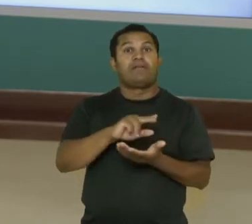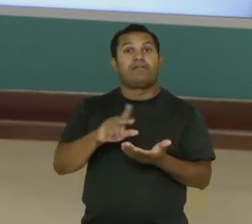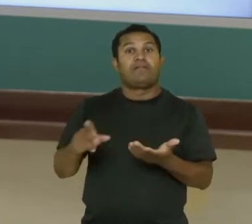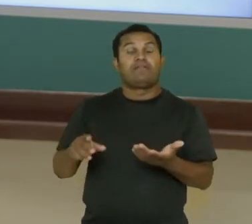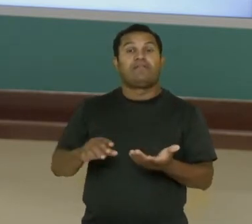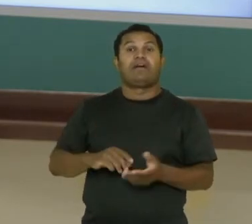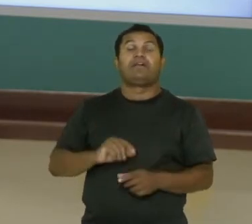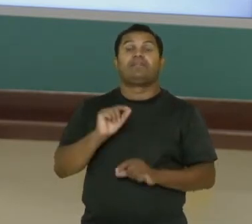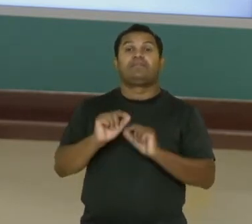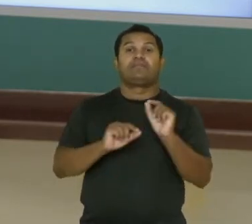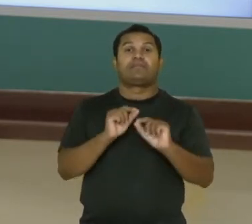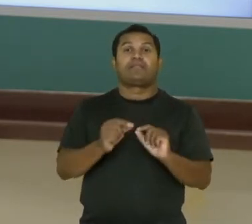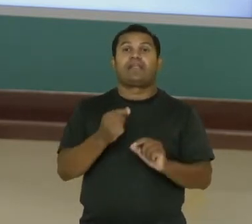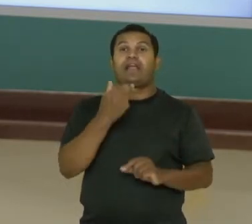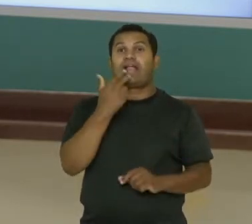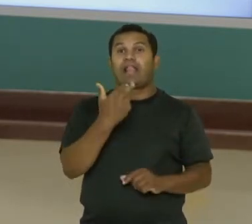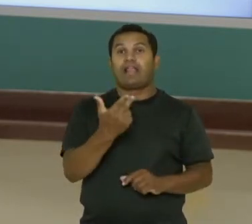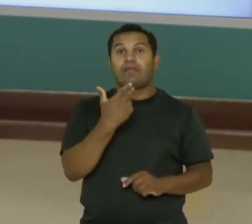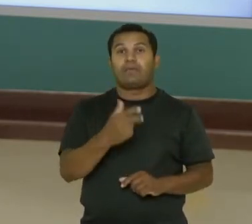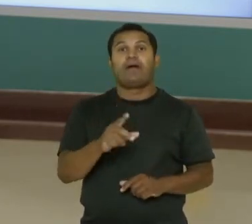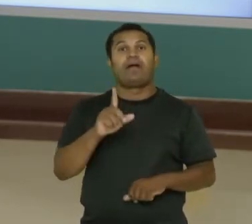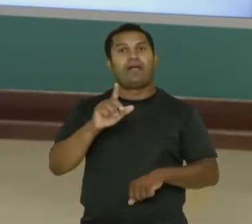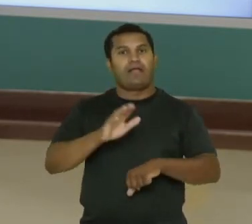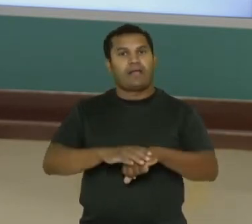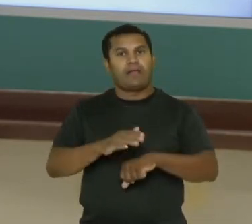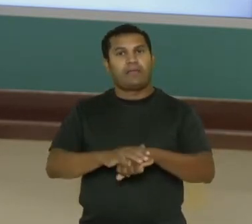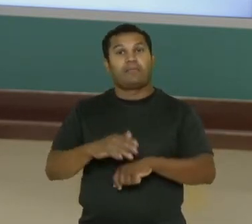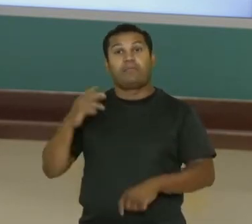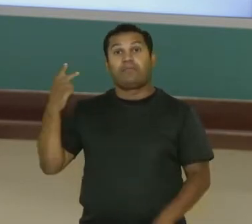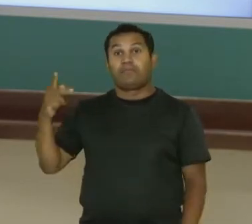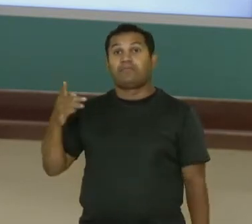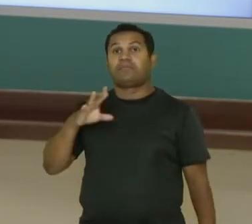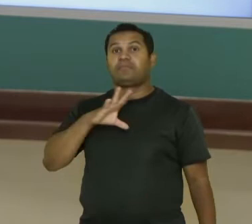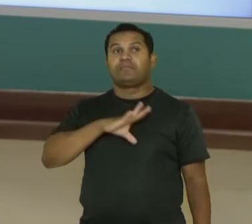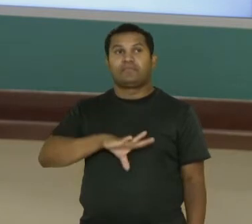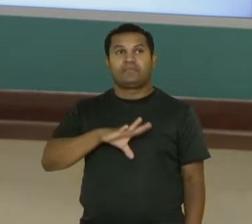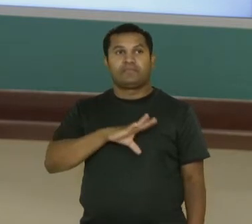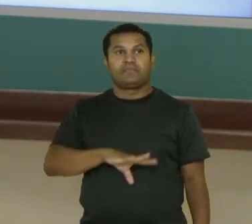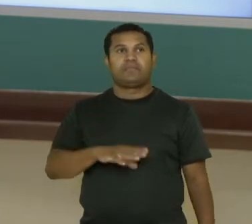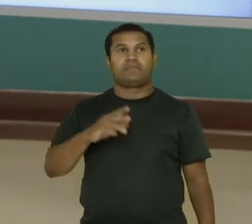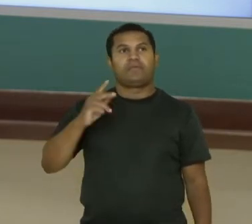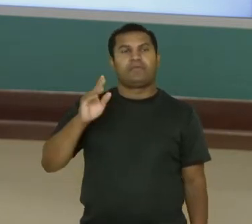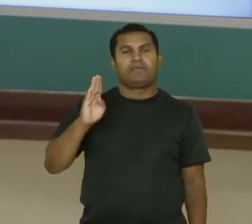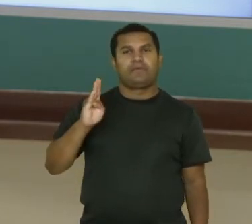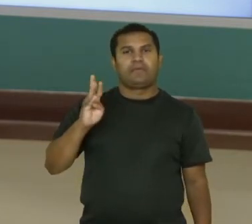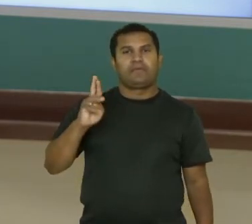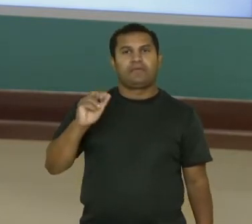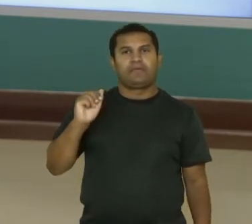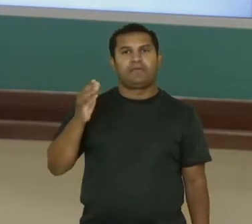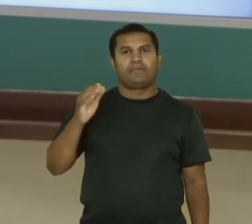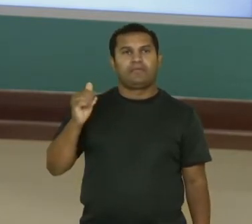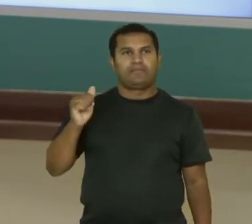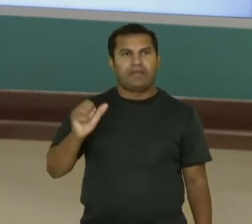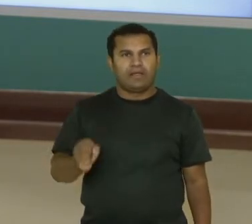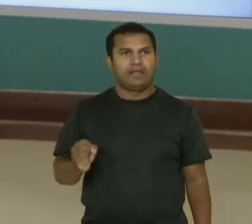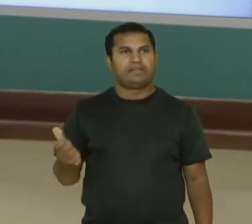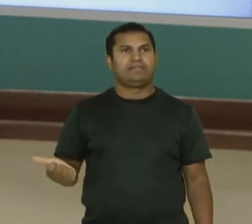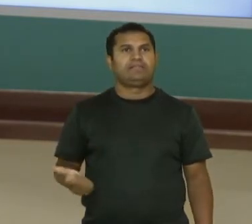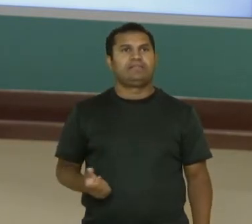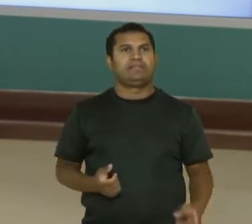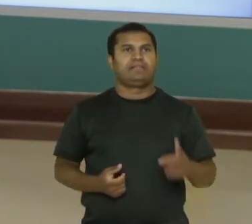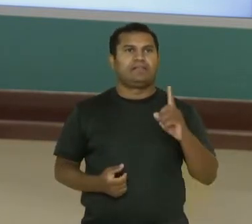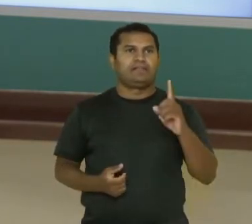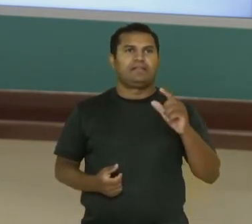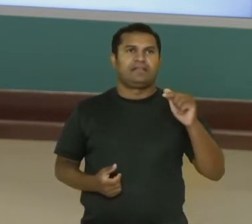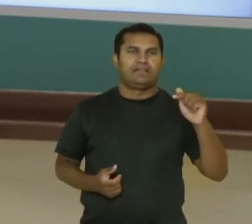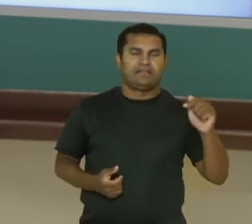linguagem é o português de Portugal. Por isso, braças, 17, 16. E